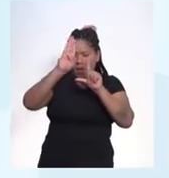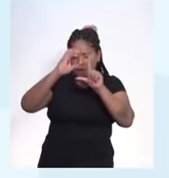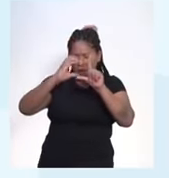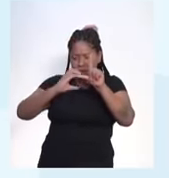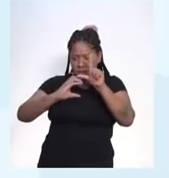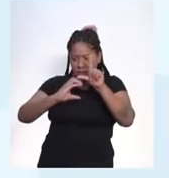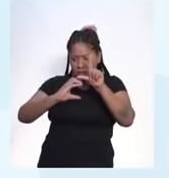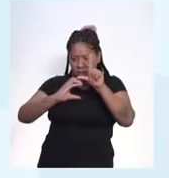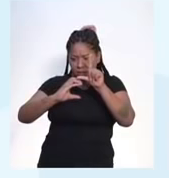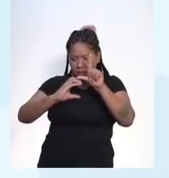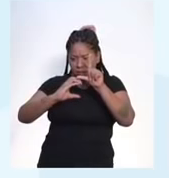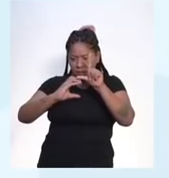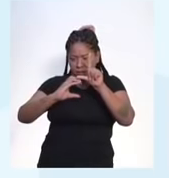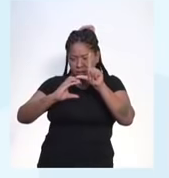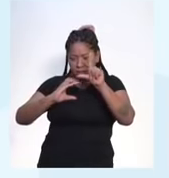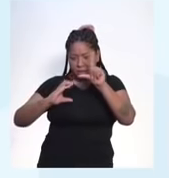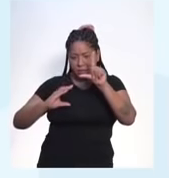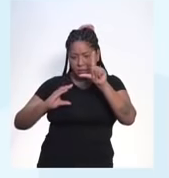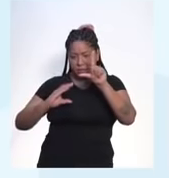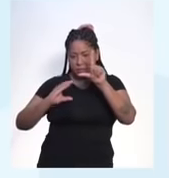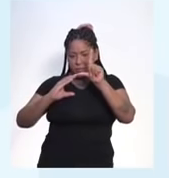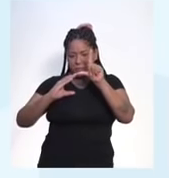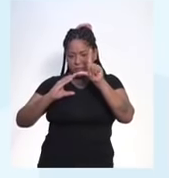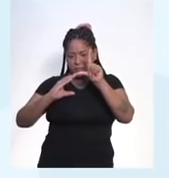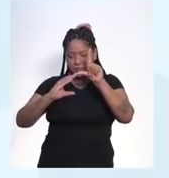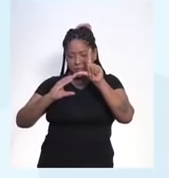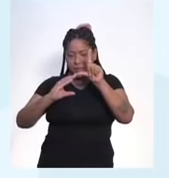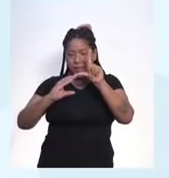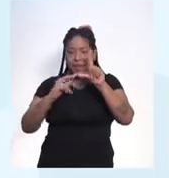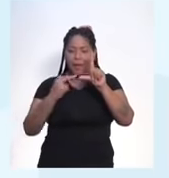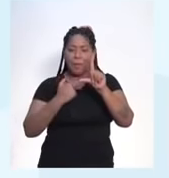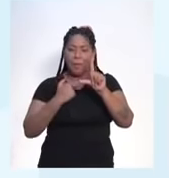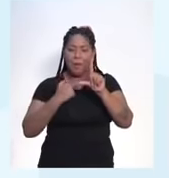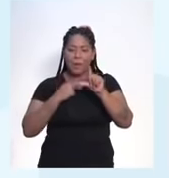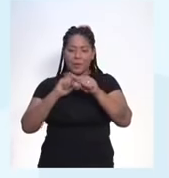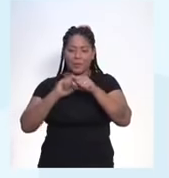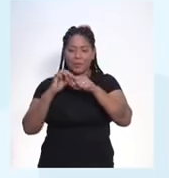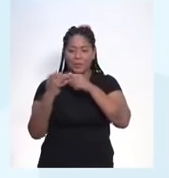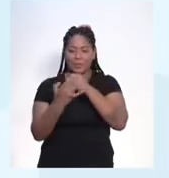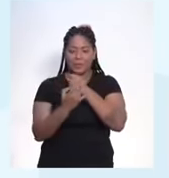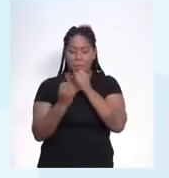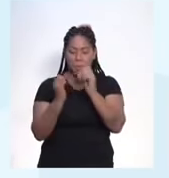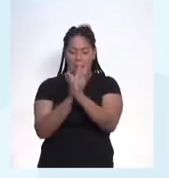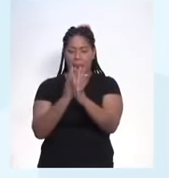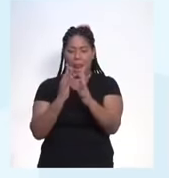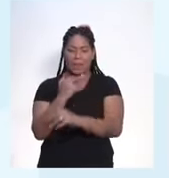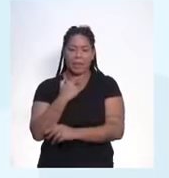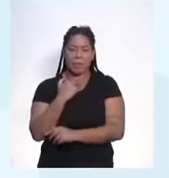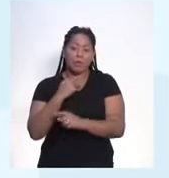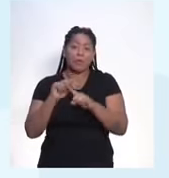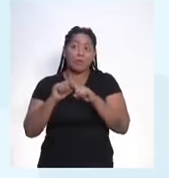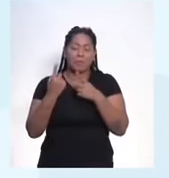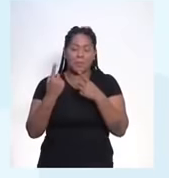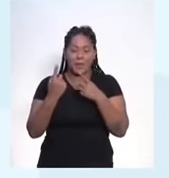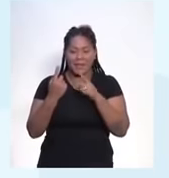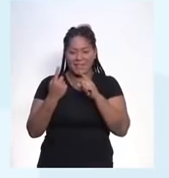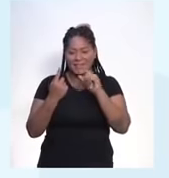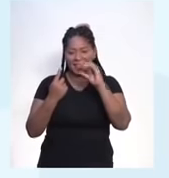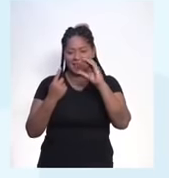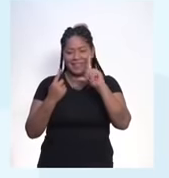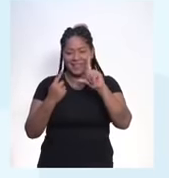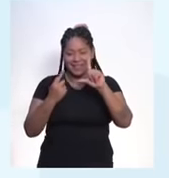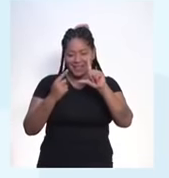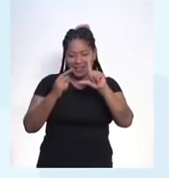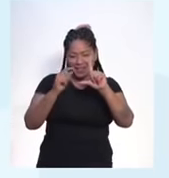eles fazem o que não pode nessa quarentena aglomeração né Tony então ficaria um em cima do outro